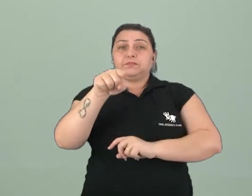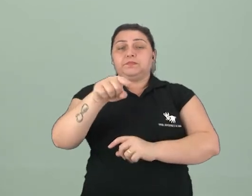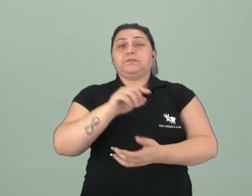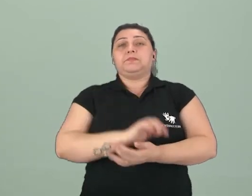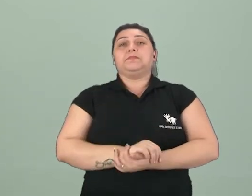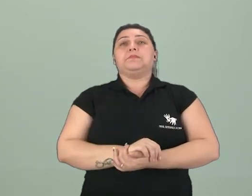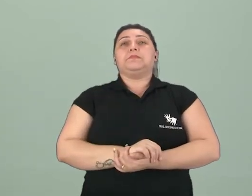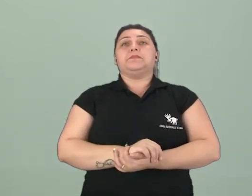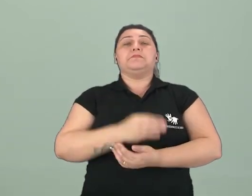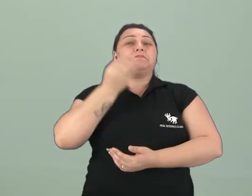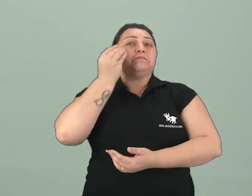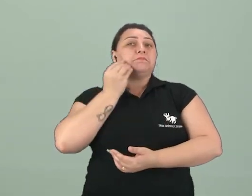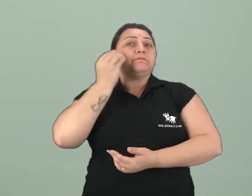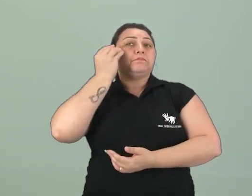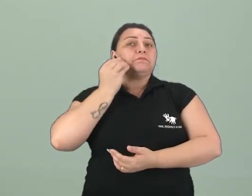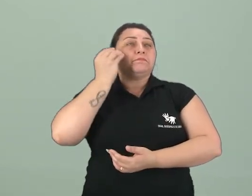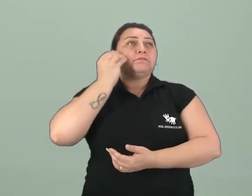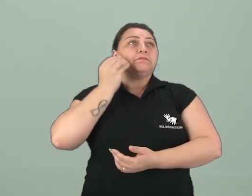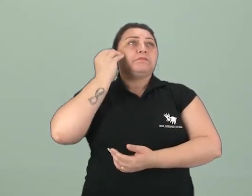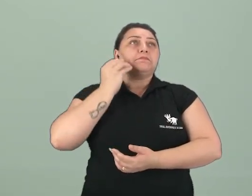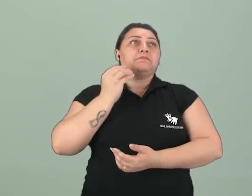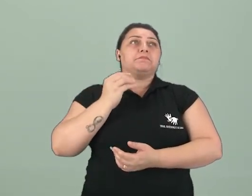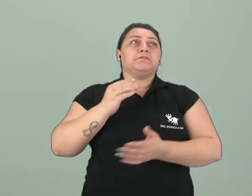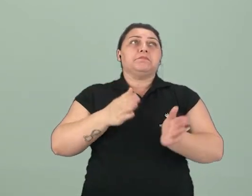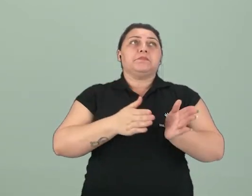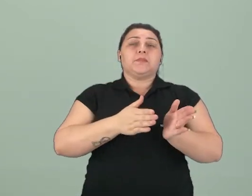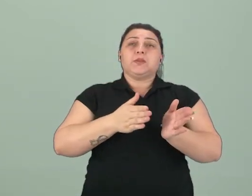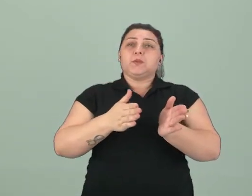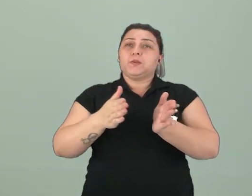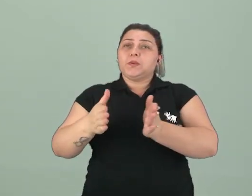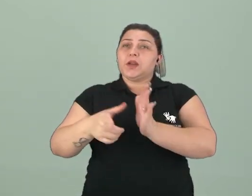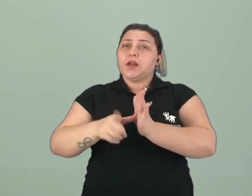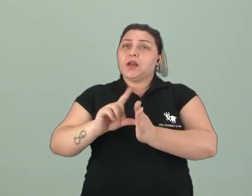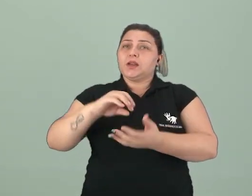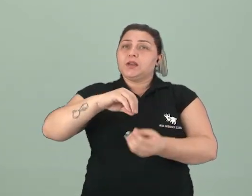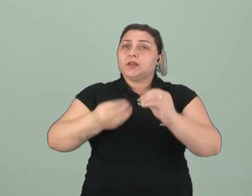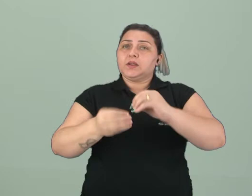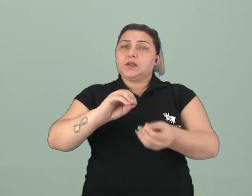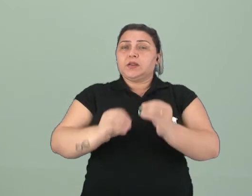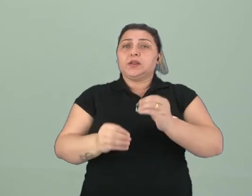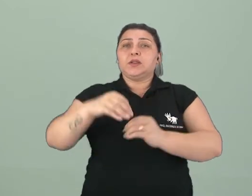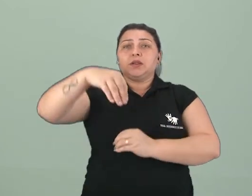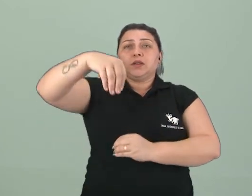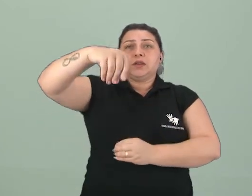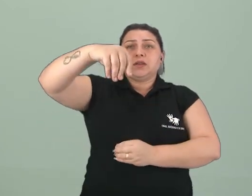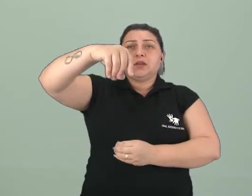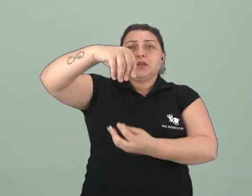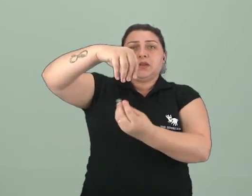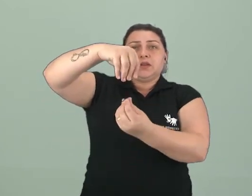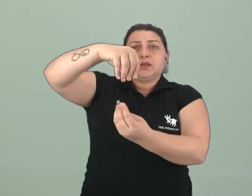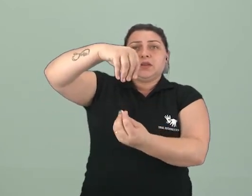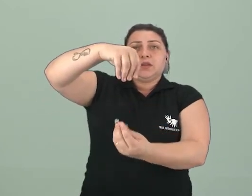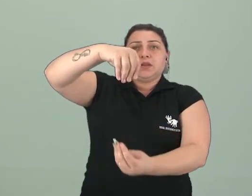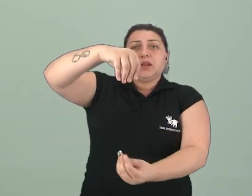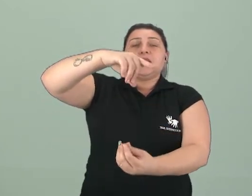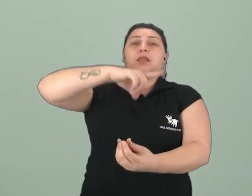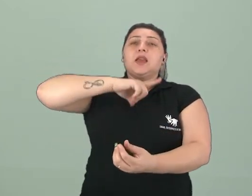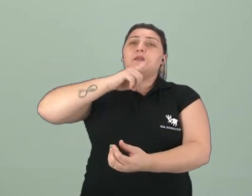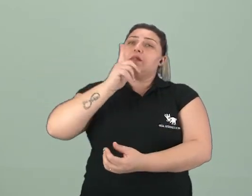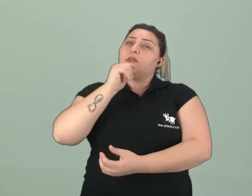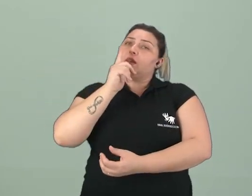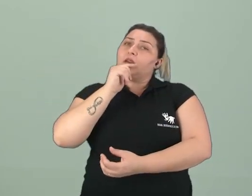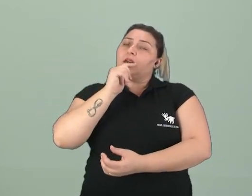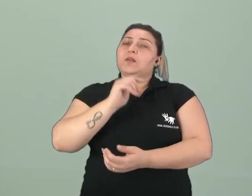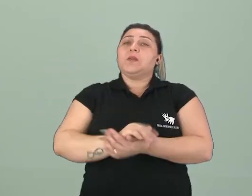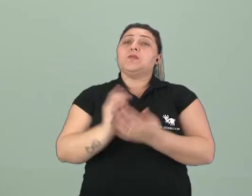você tentava, ao longo do dia, antes da ampulheta de areia, teve a ampulheta de água. Então o desafio